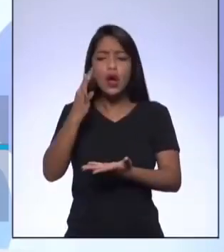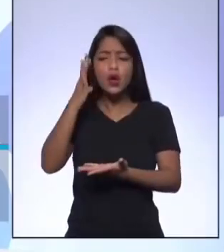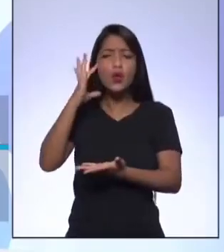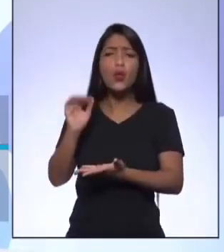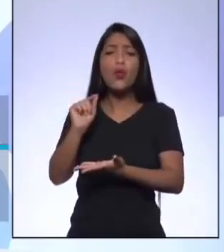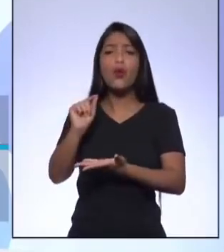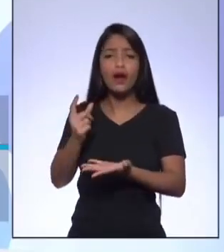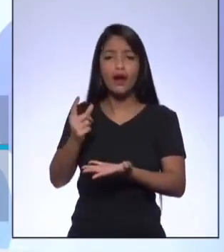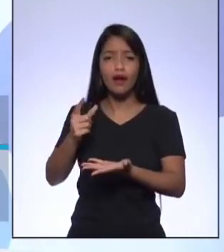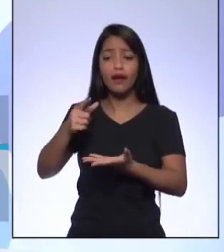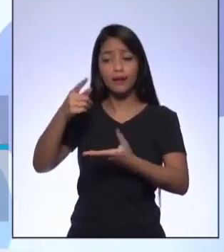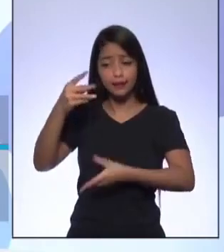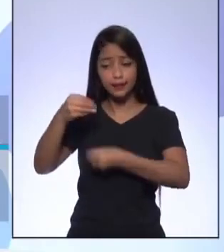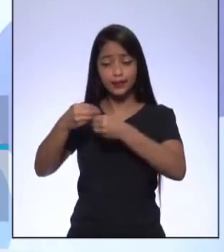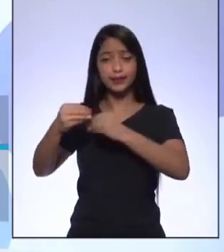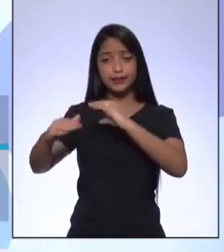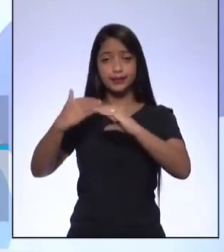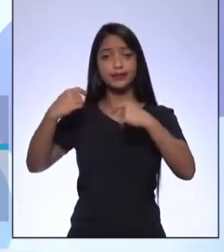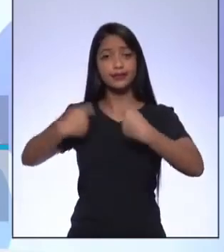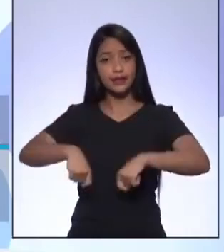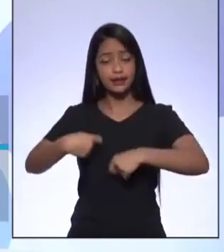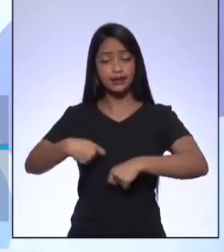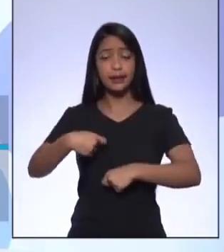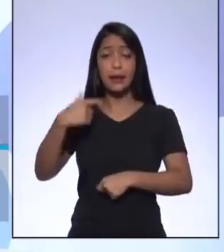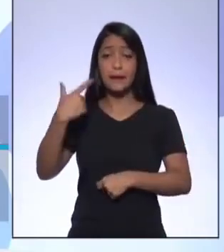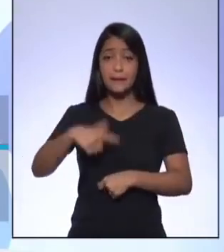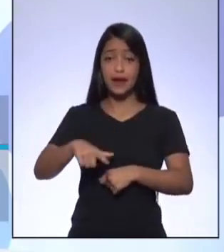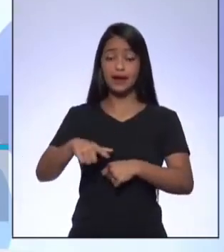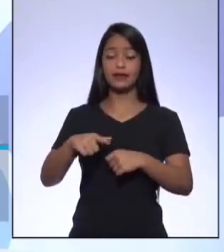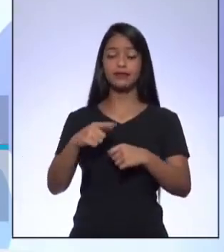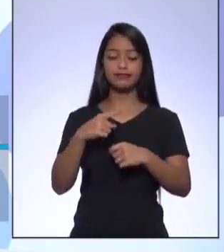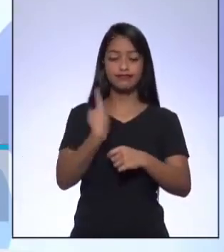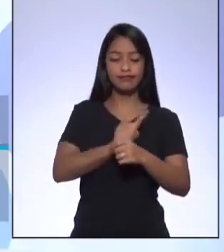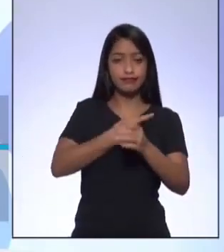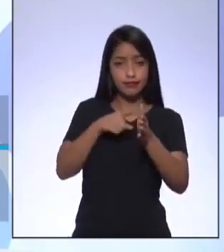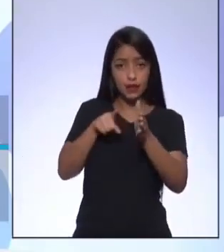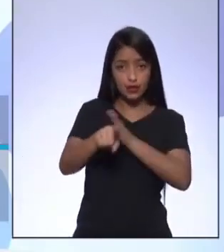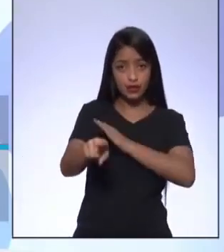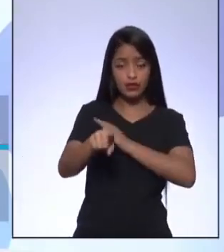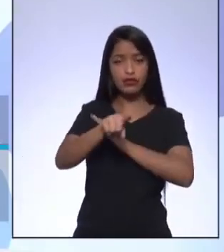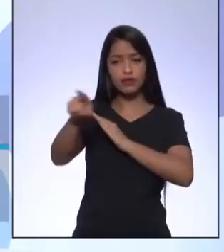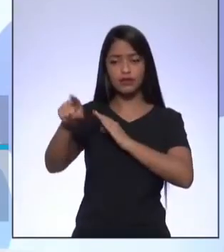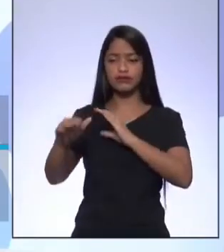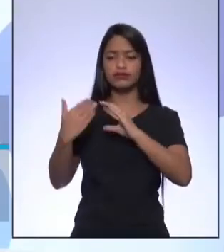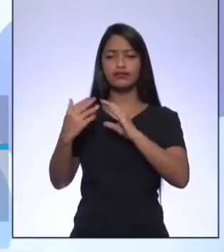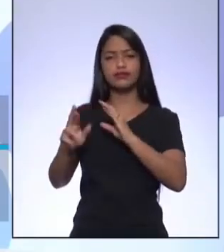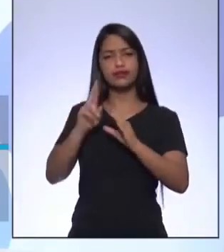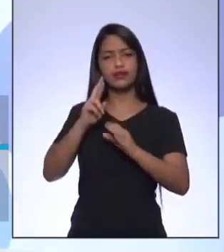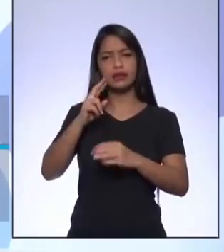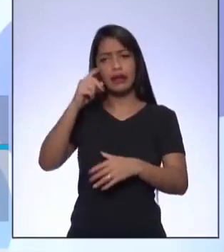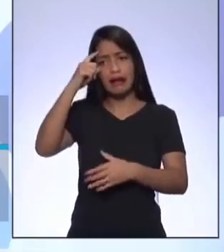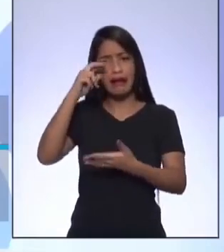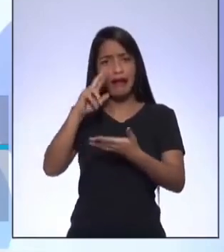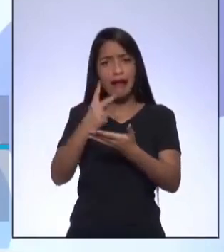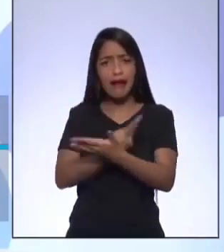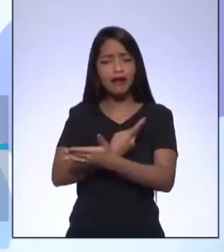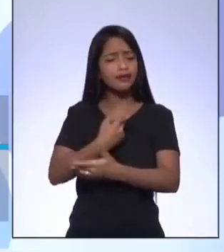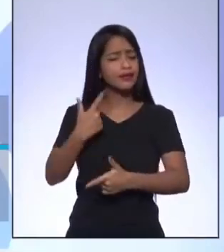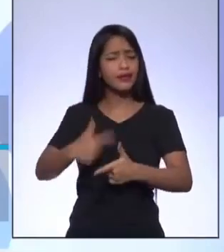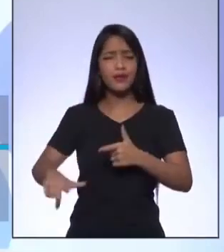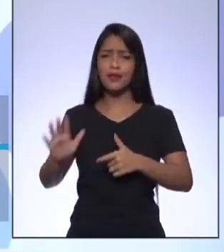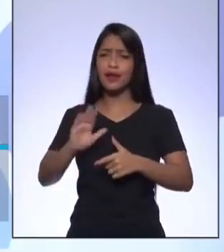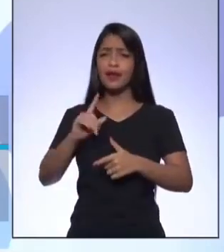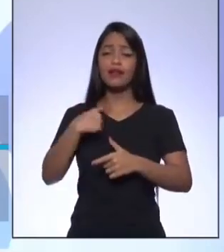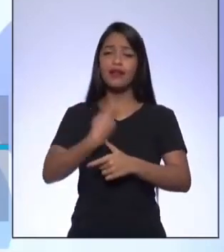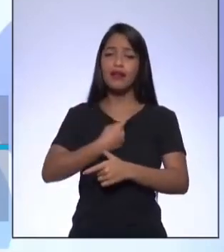E claro, nas perguntas, coloquem as respostas de vocês. Por mais que vocês achem errado, às vezes coloca que é bom, né, a gente corrigir,